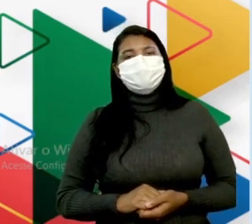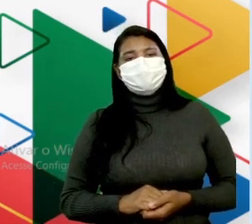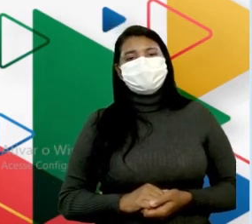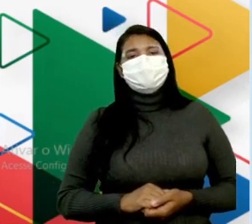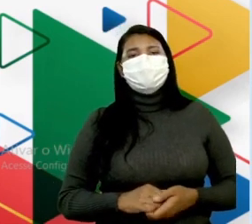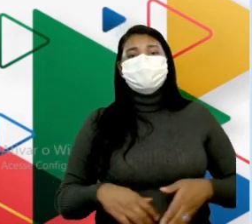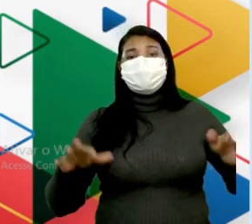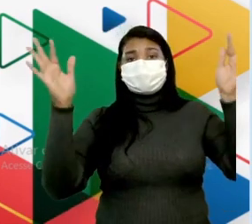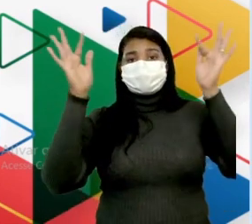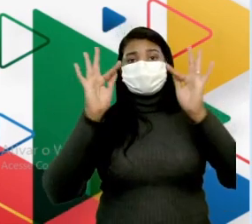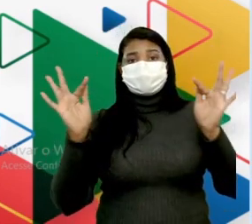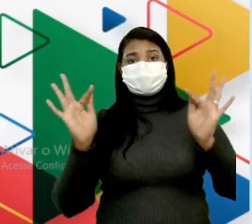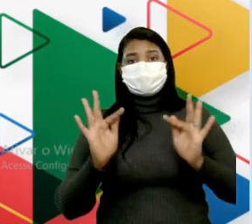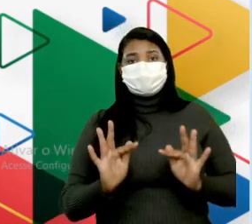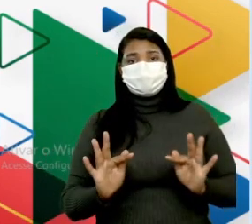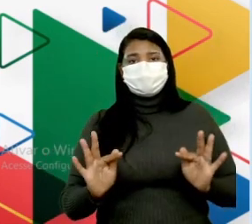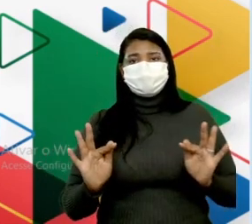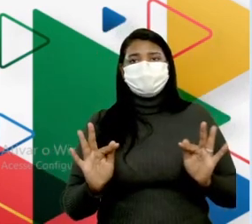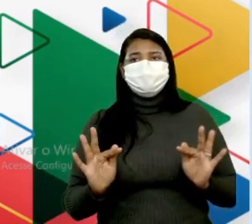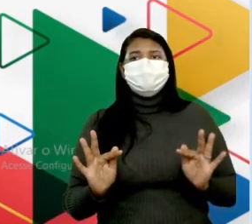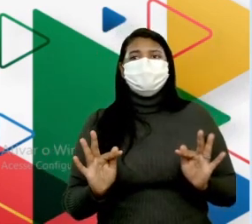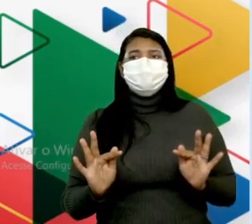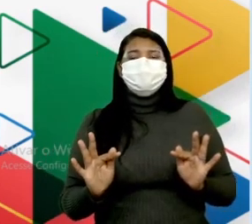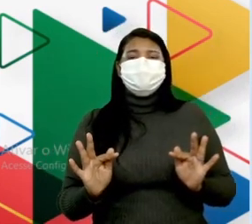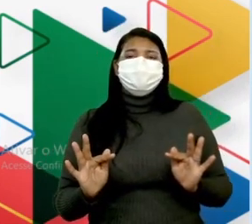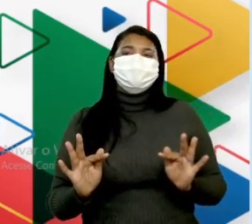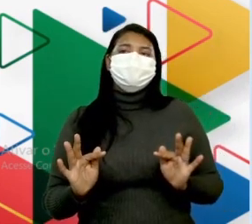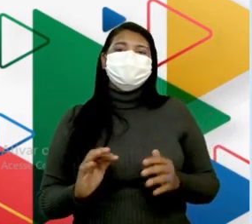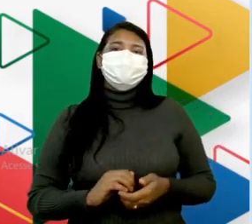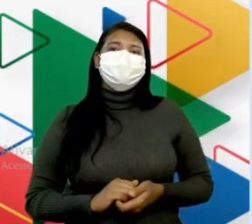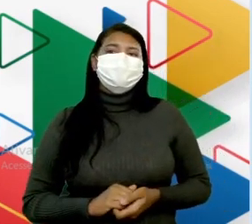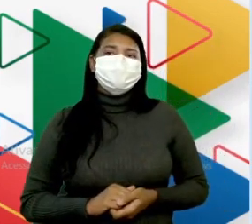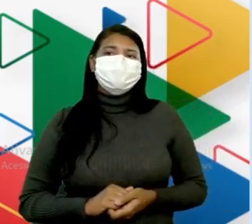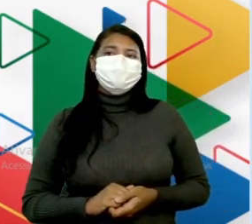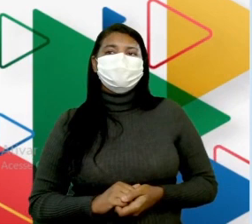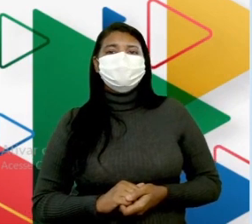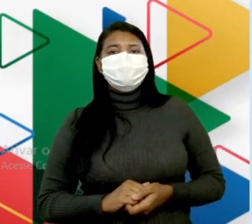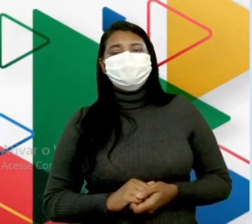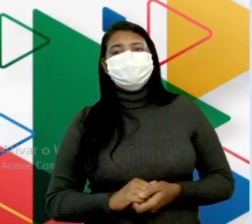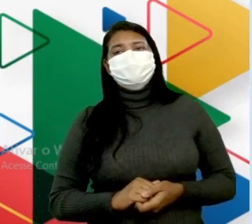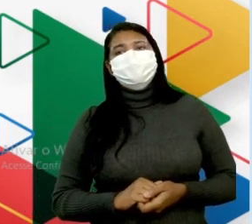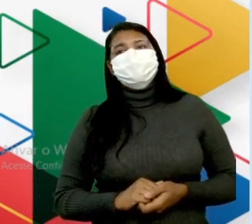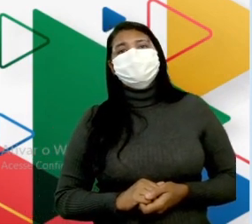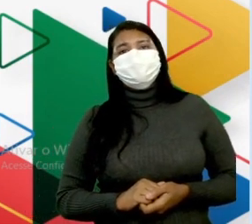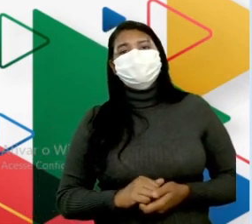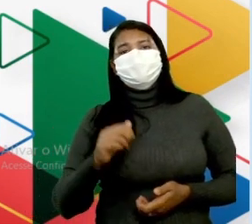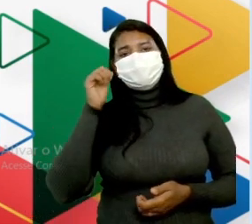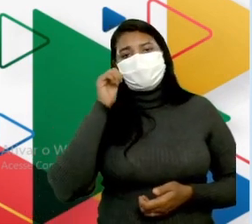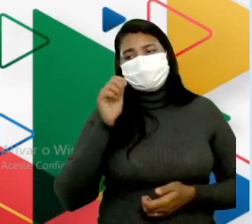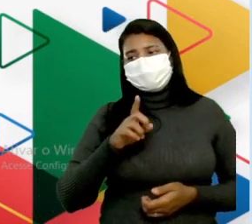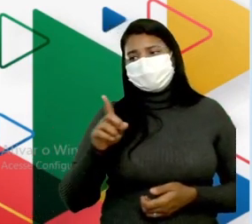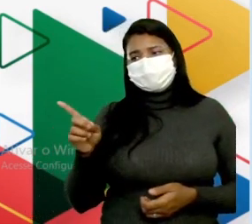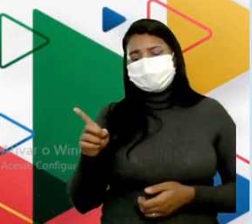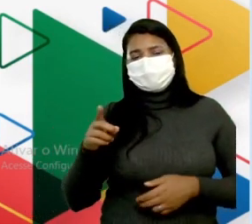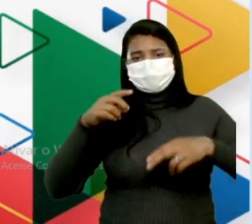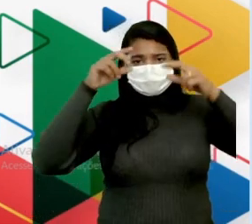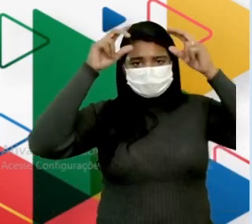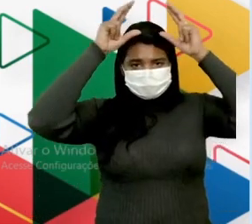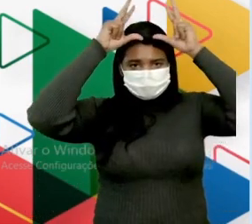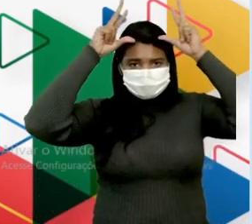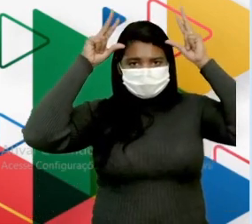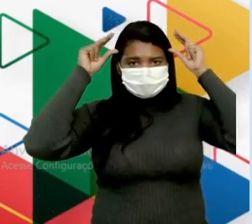estava feliz. He was hungry. She was a nurse. Ela foi uma enfermeira.